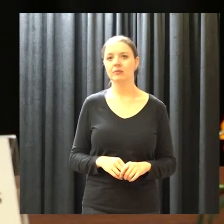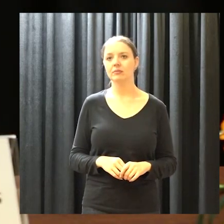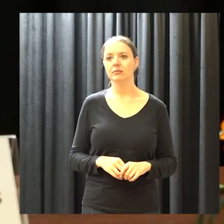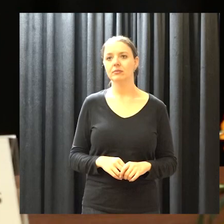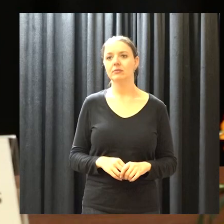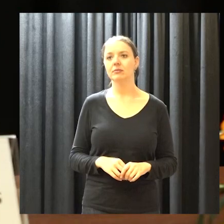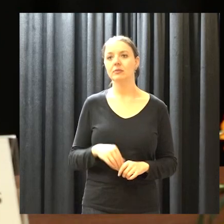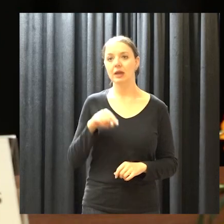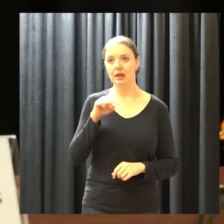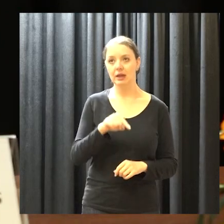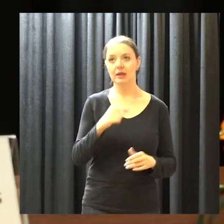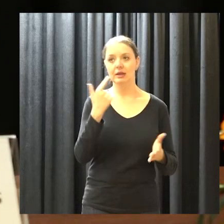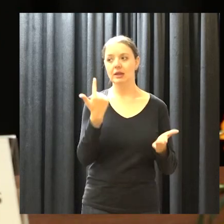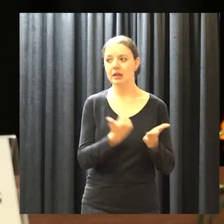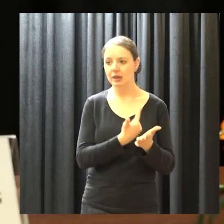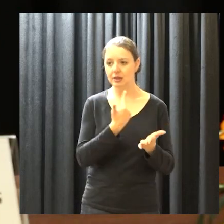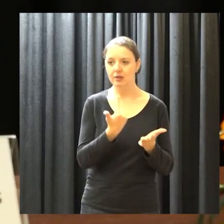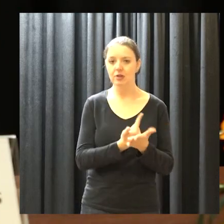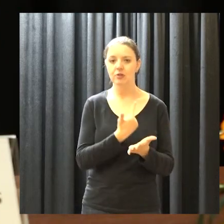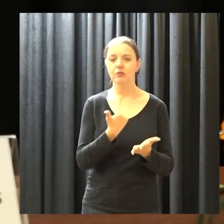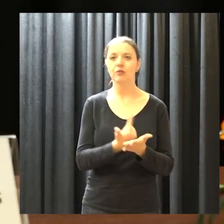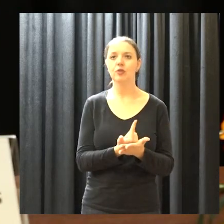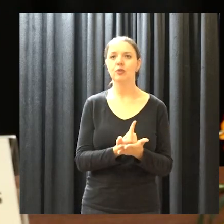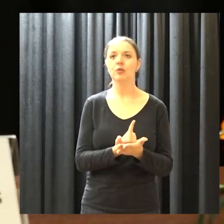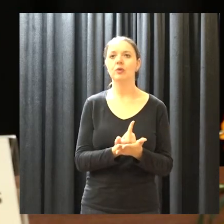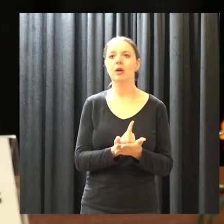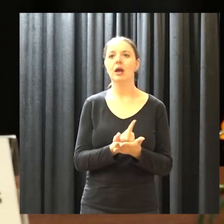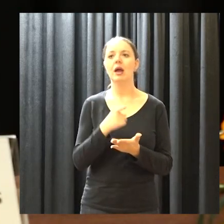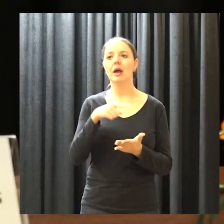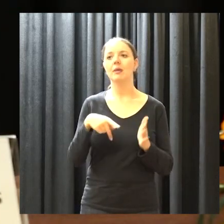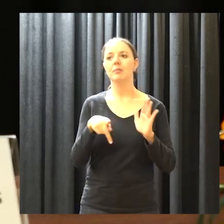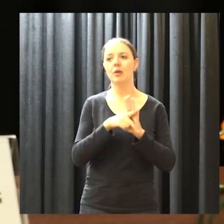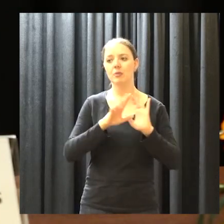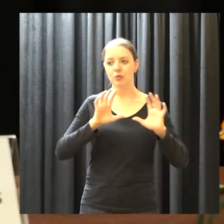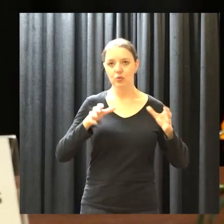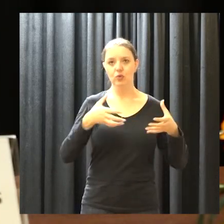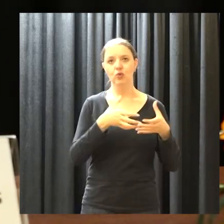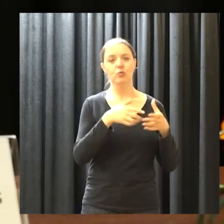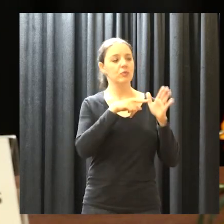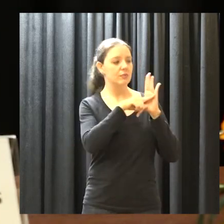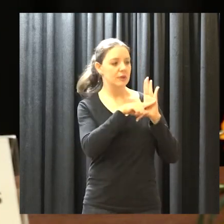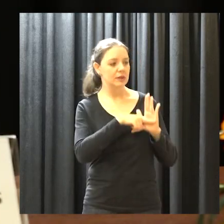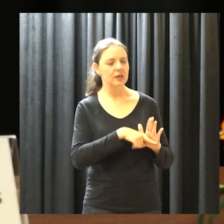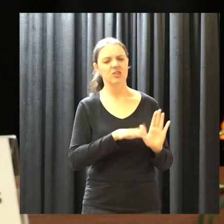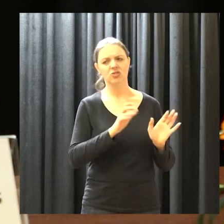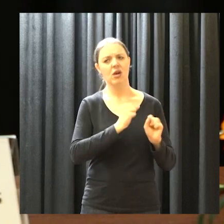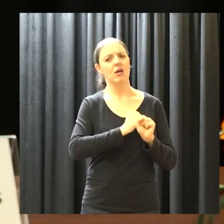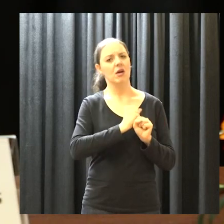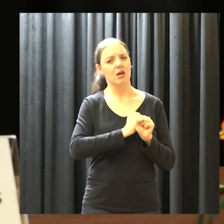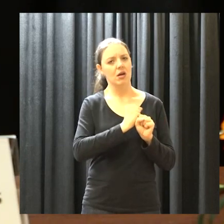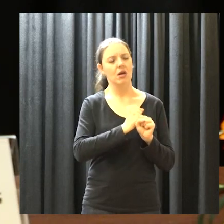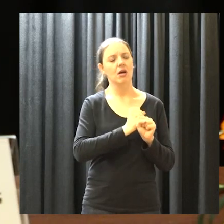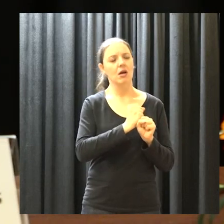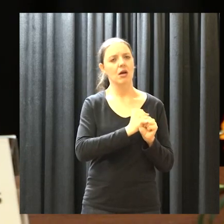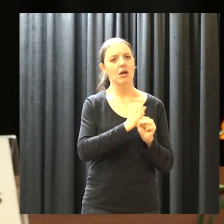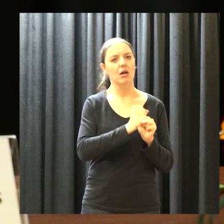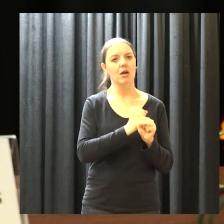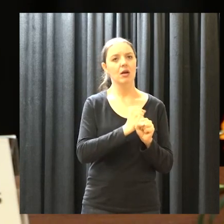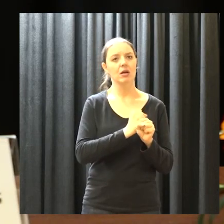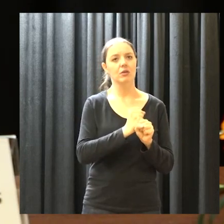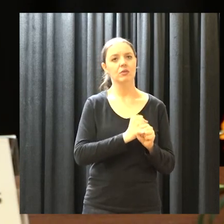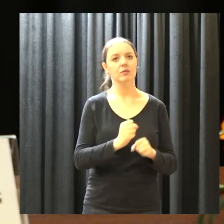Esse e-book é fruto de um trabalho de grupo que eu venho realizando já há alguns anos, acho que